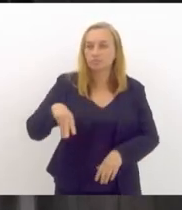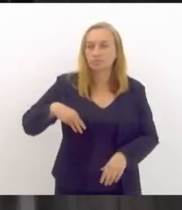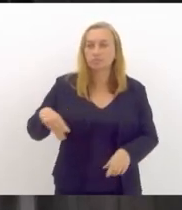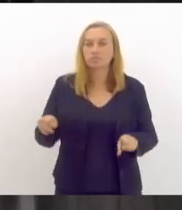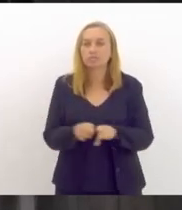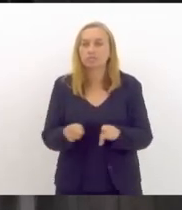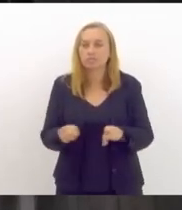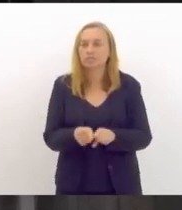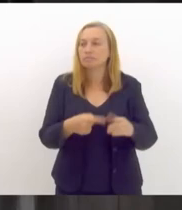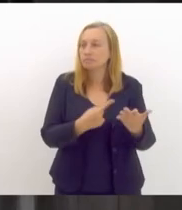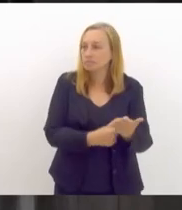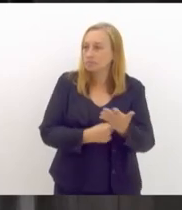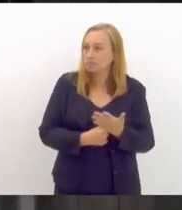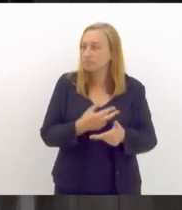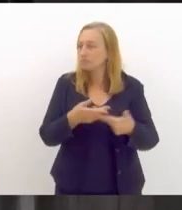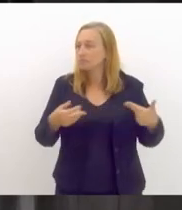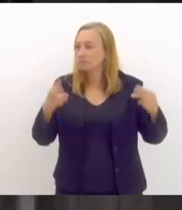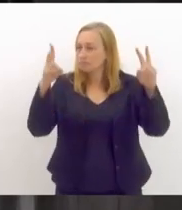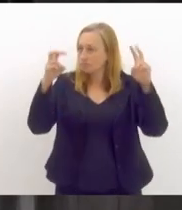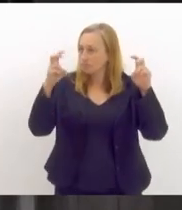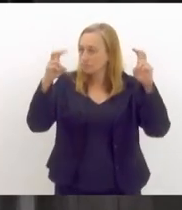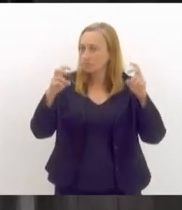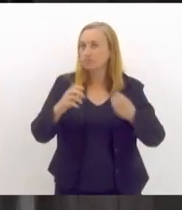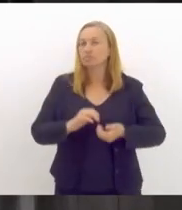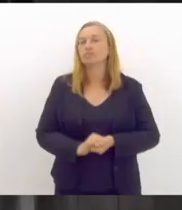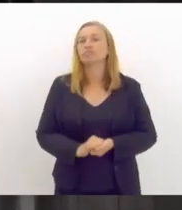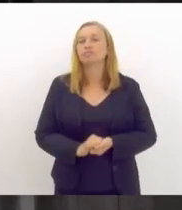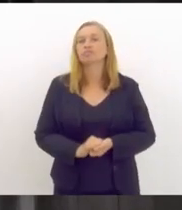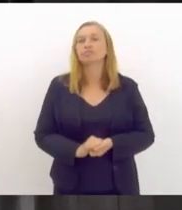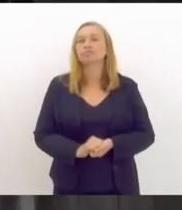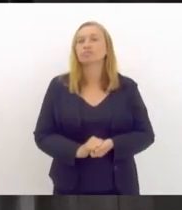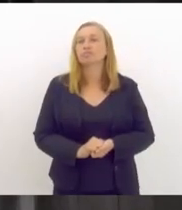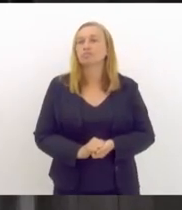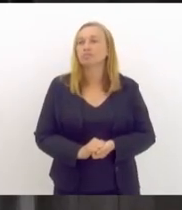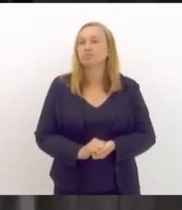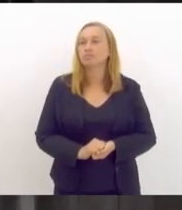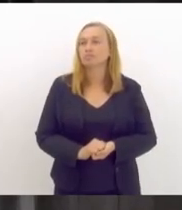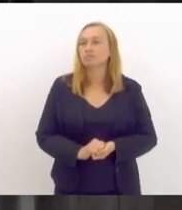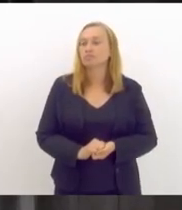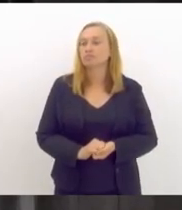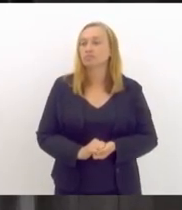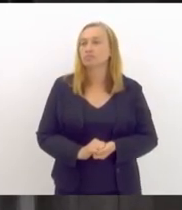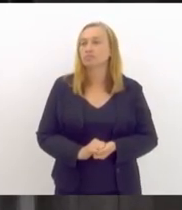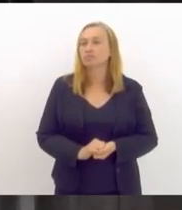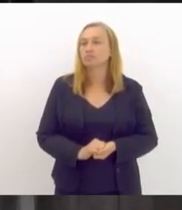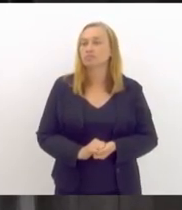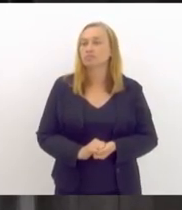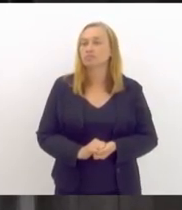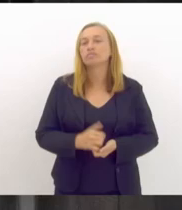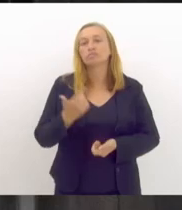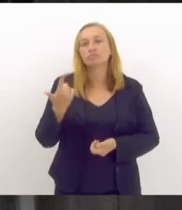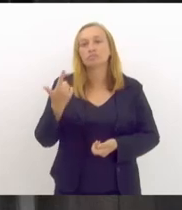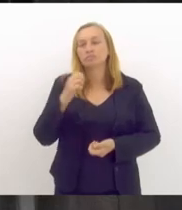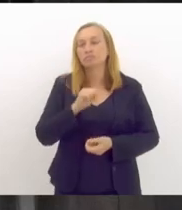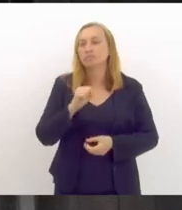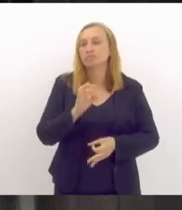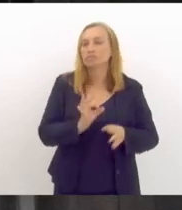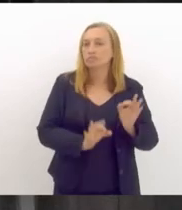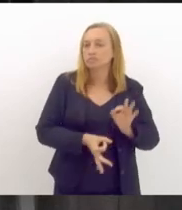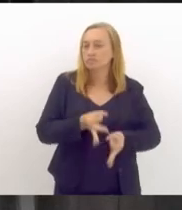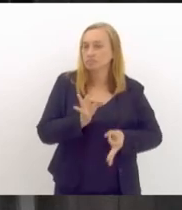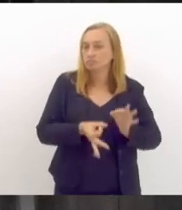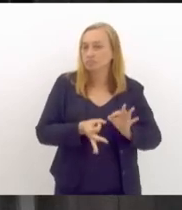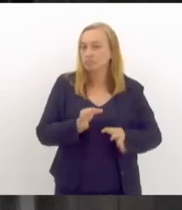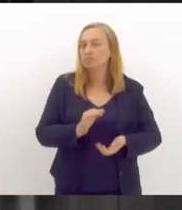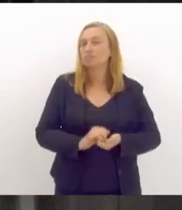vem nos ajudando com muitas questões com questão dos excluídos excluídos que ganharam na justiça infelizmente não